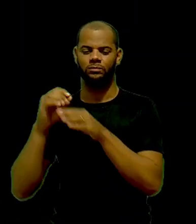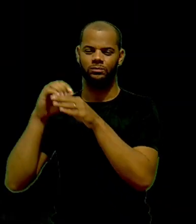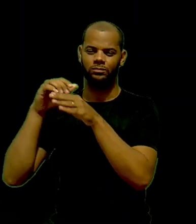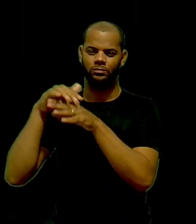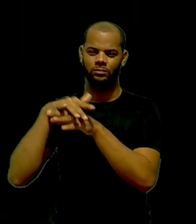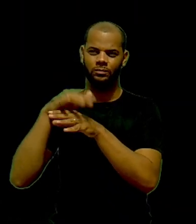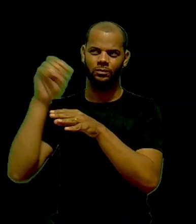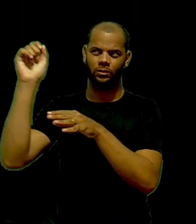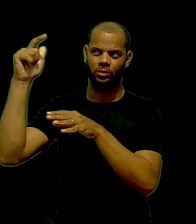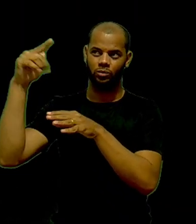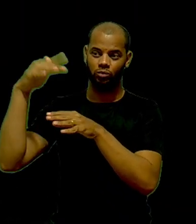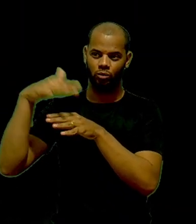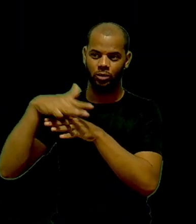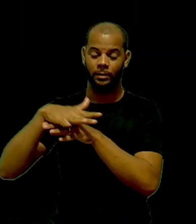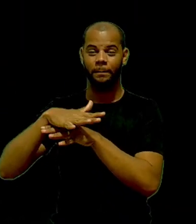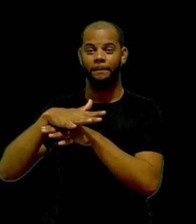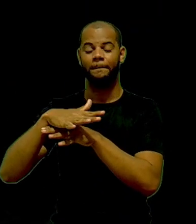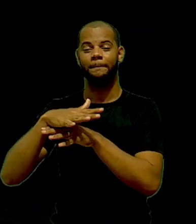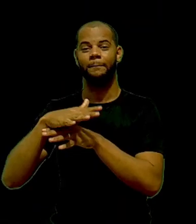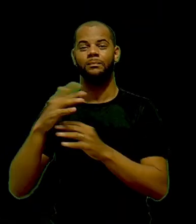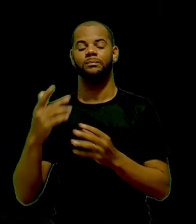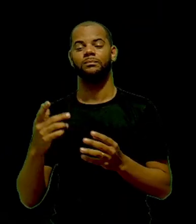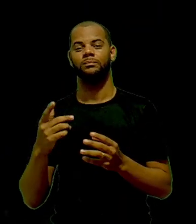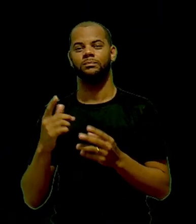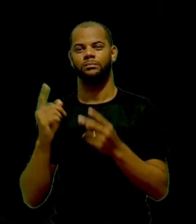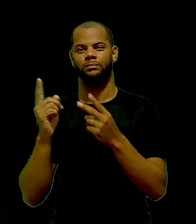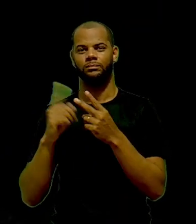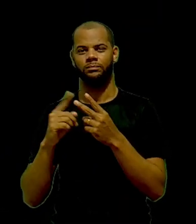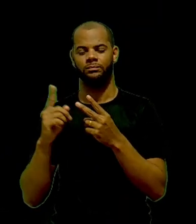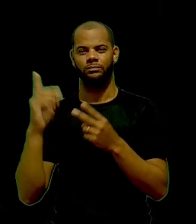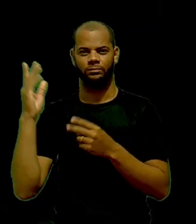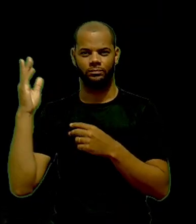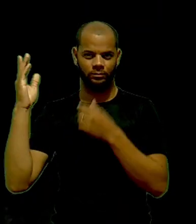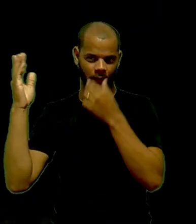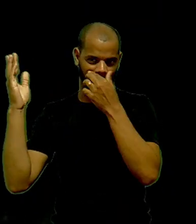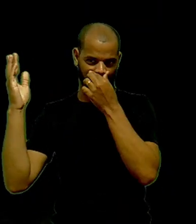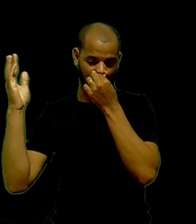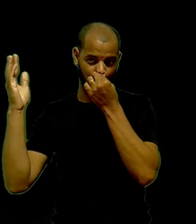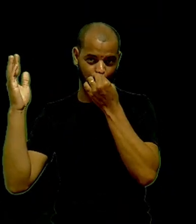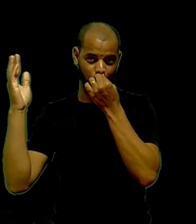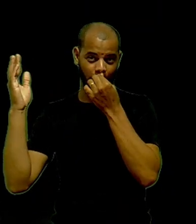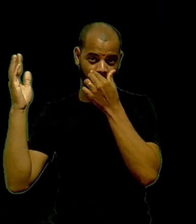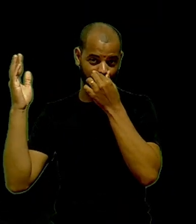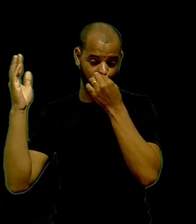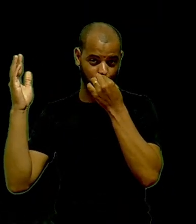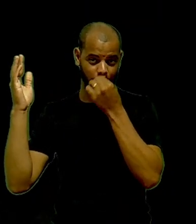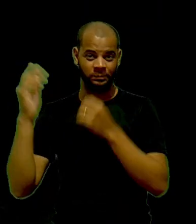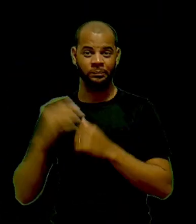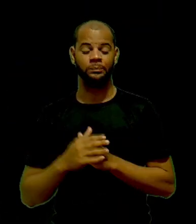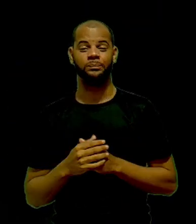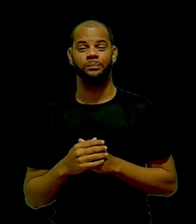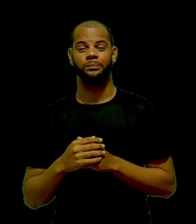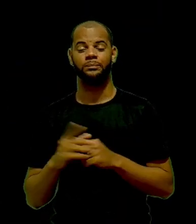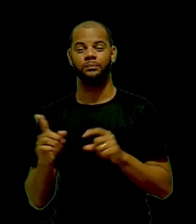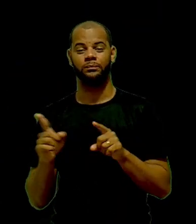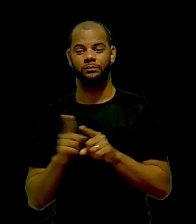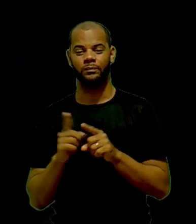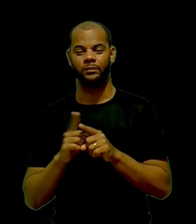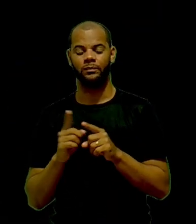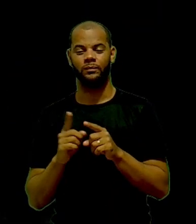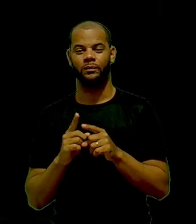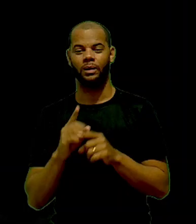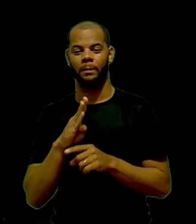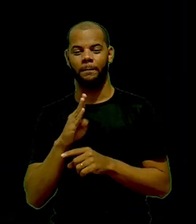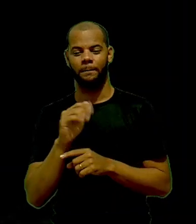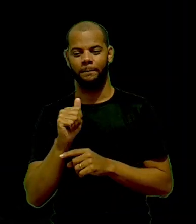alta eficiência, células solares, orgânicas, tecnologias de bifacialidade. Gera inovações em baterias, a